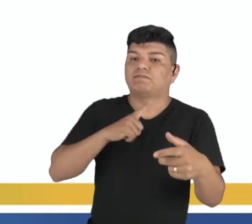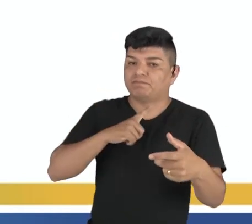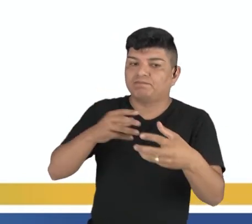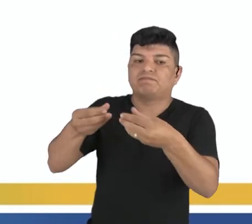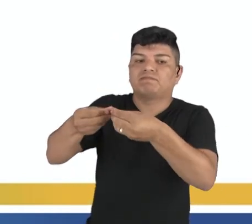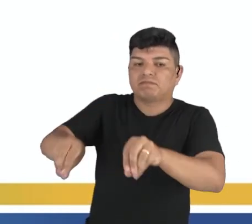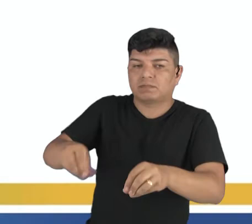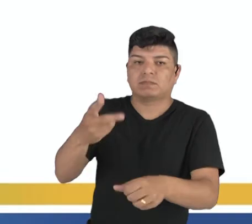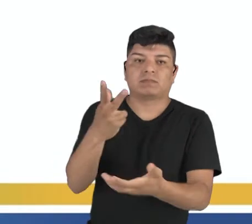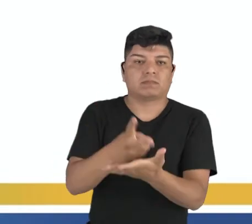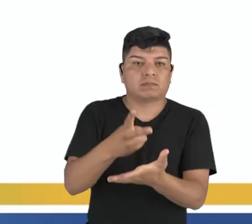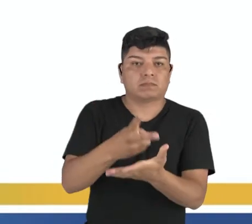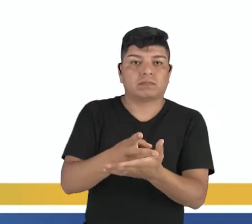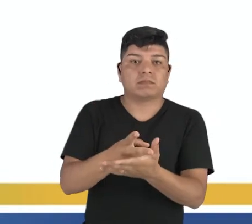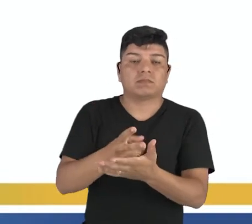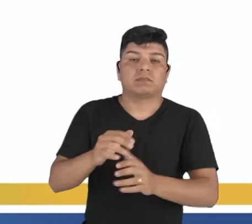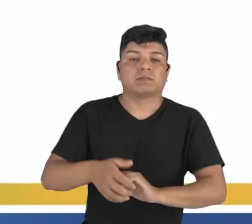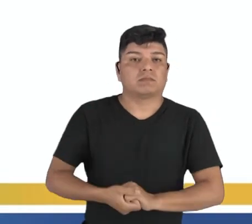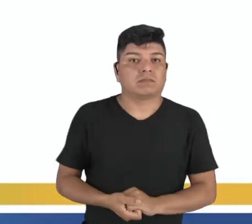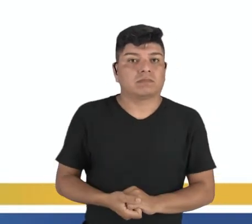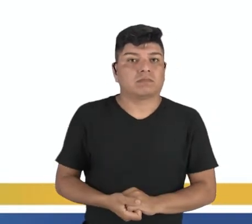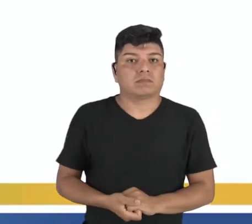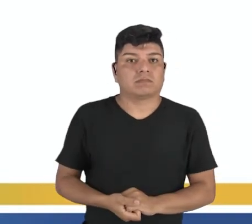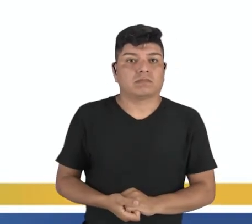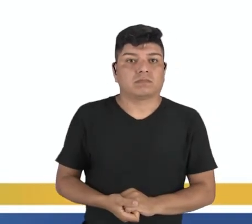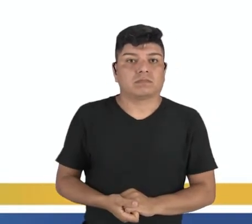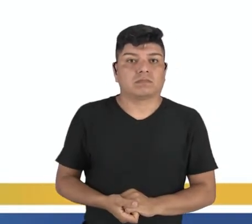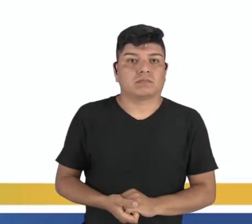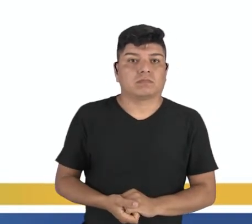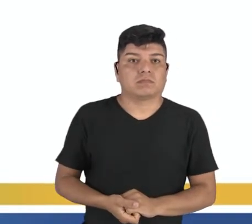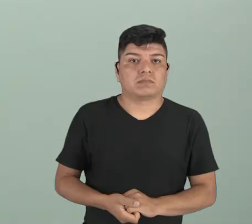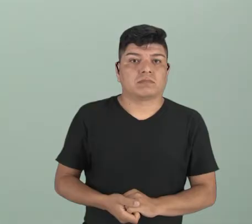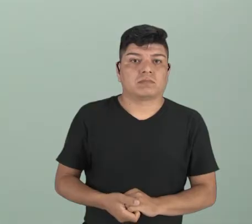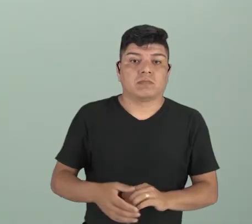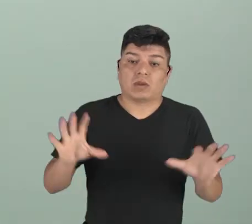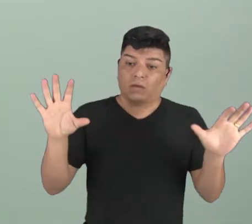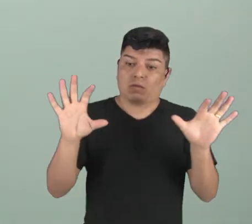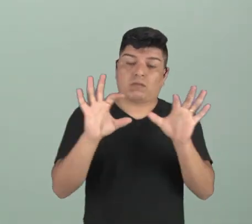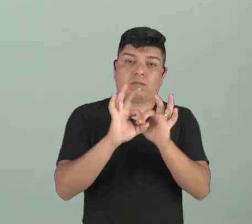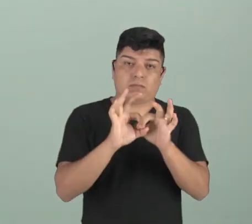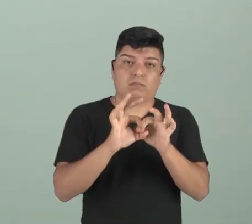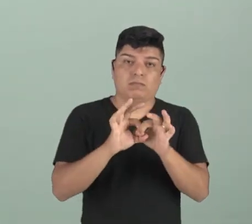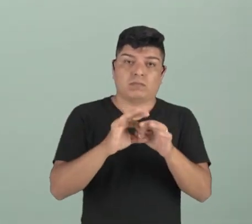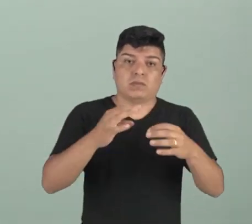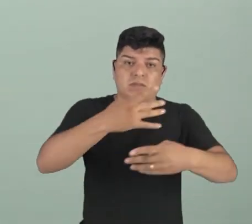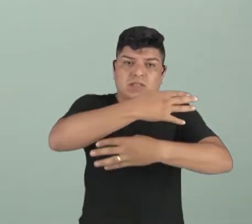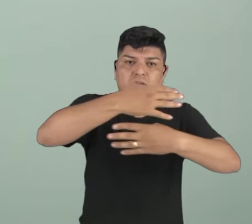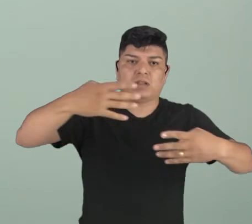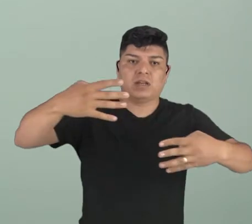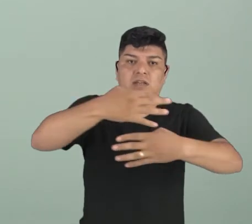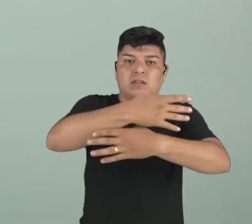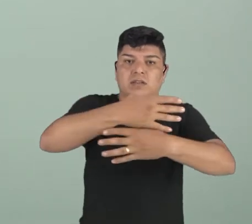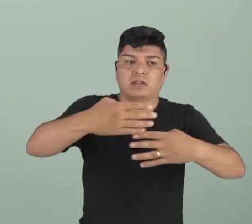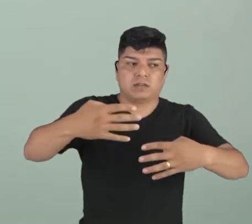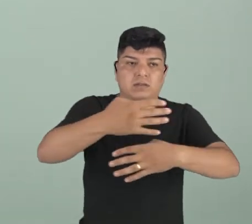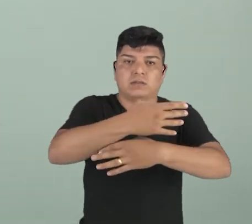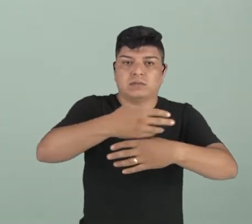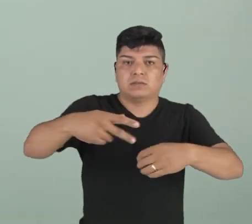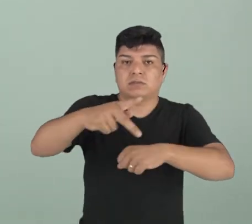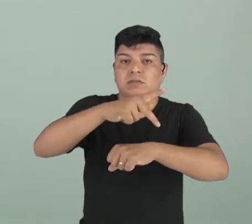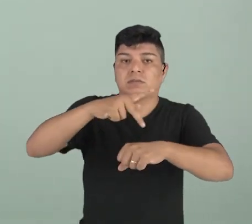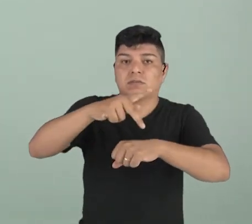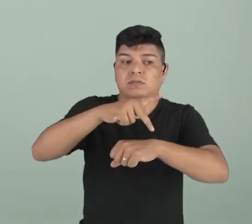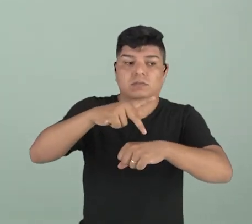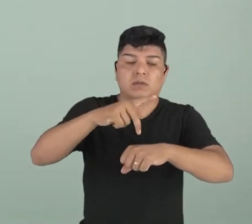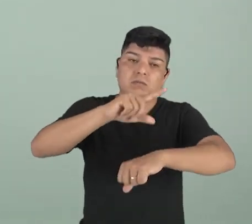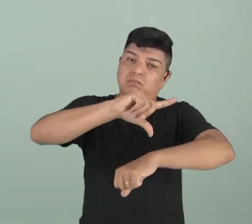prejudicado. Quando vai ligar para os grandes centros do Brasil, o horário já não está mais o